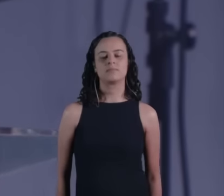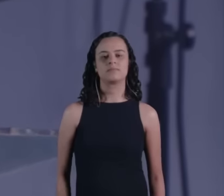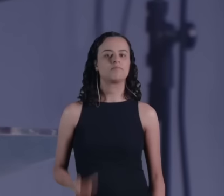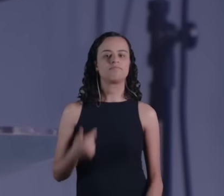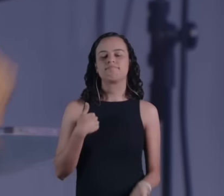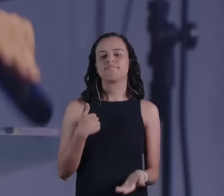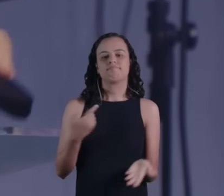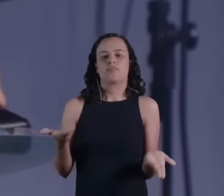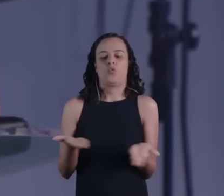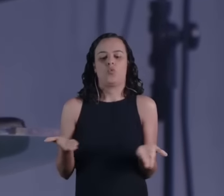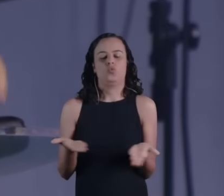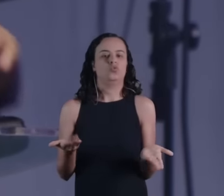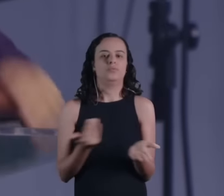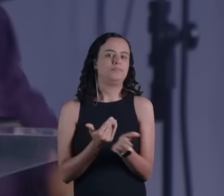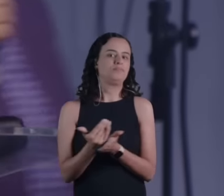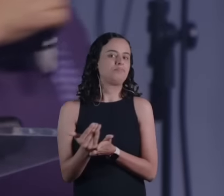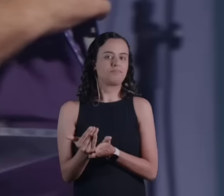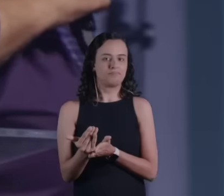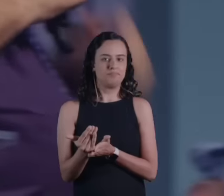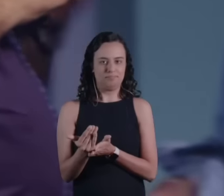Eu estou iniciando hoje